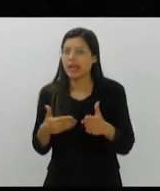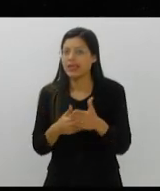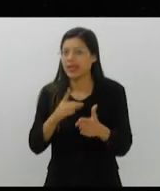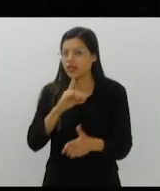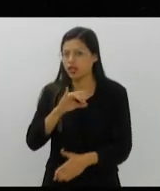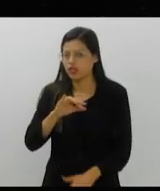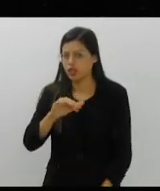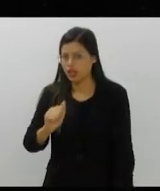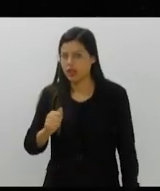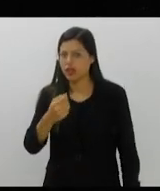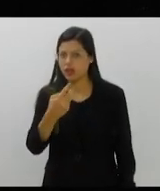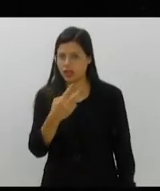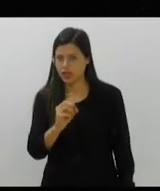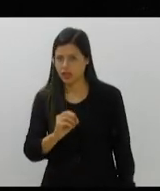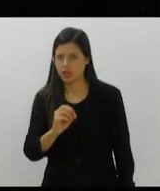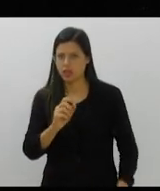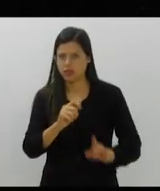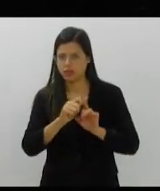setembro,